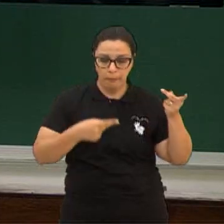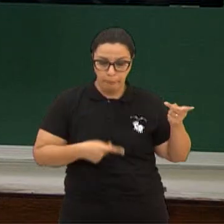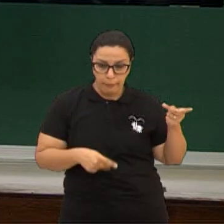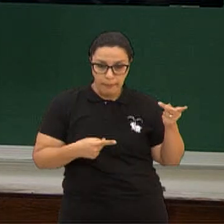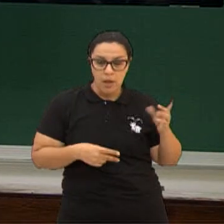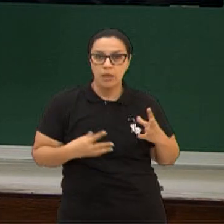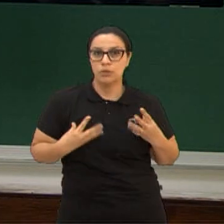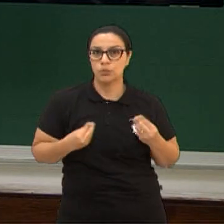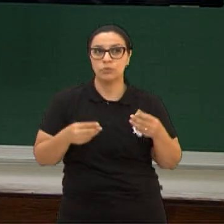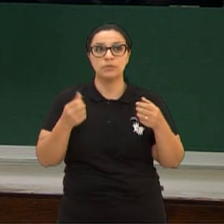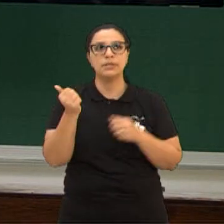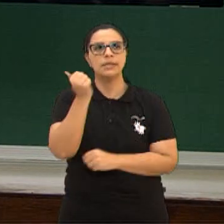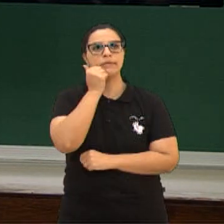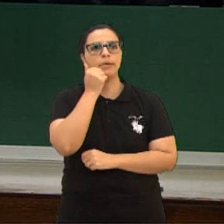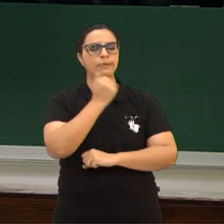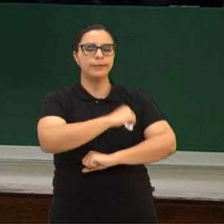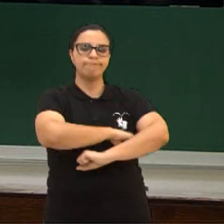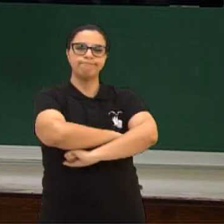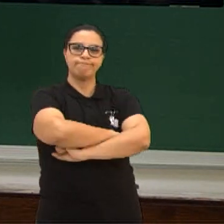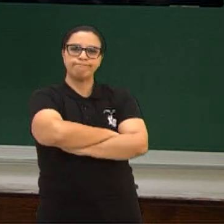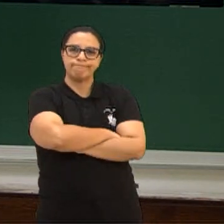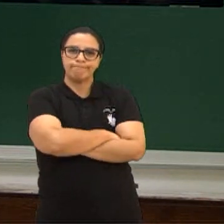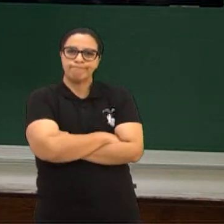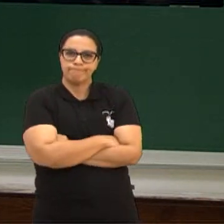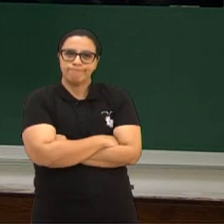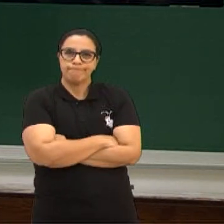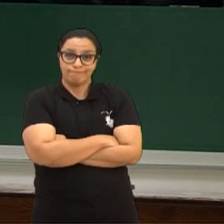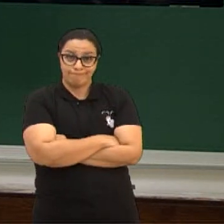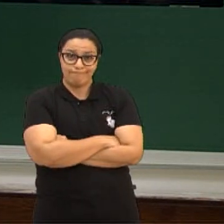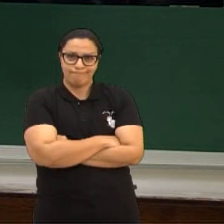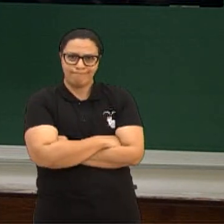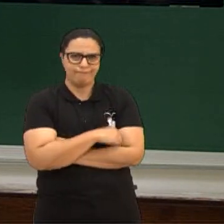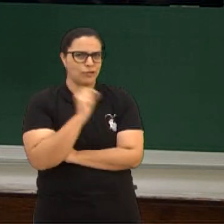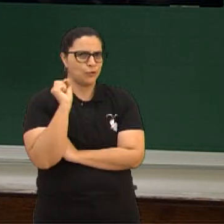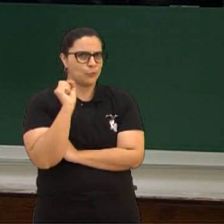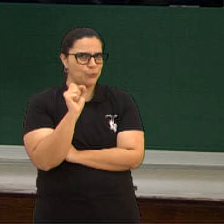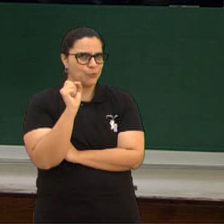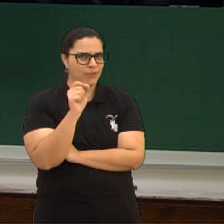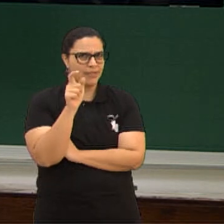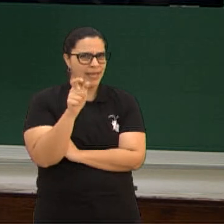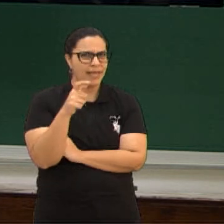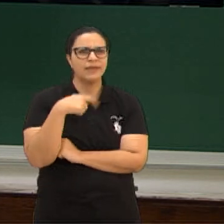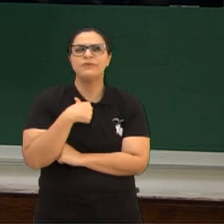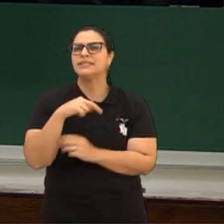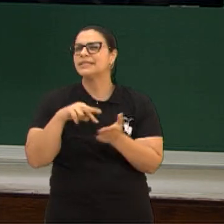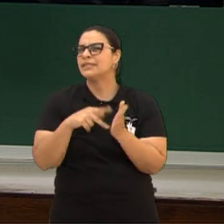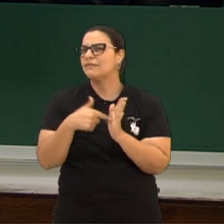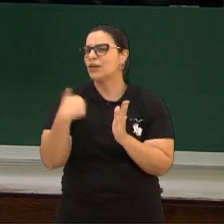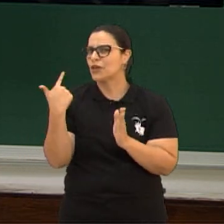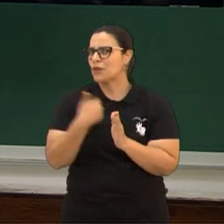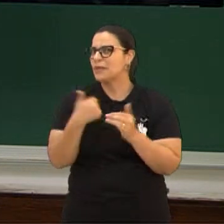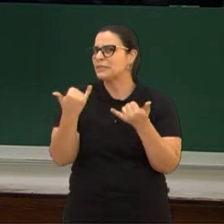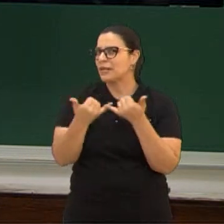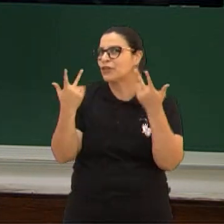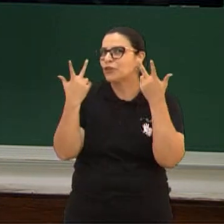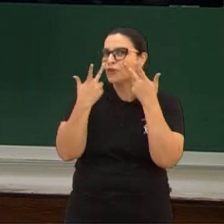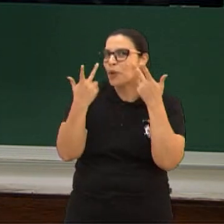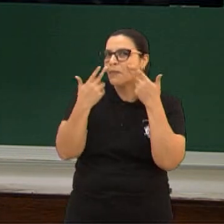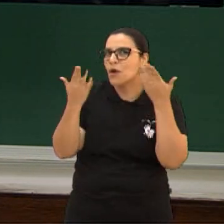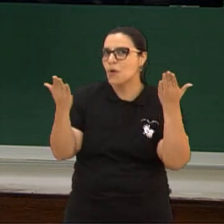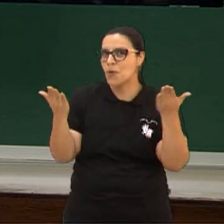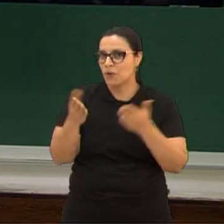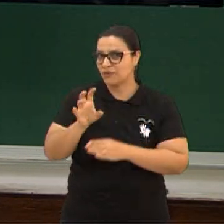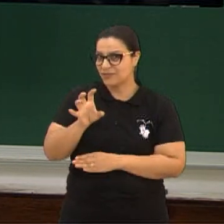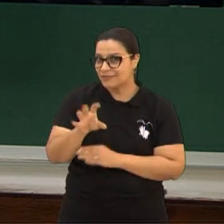instrument e a mãezinha dele ali do lado, né? Será que essa imagem está bem comum hoje em